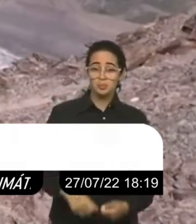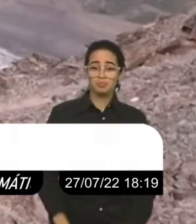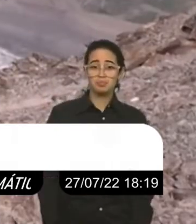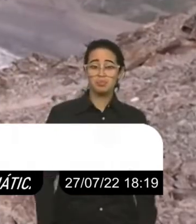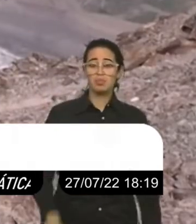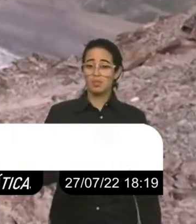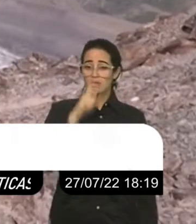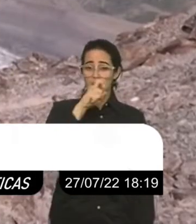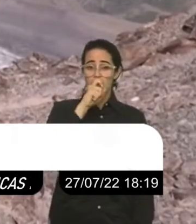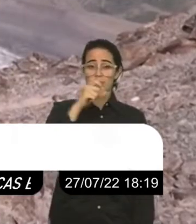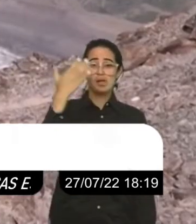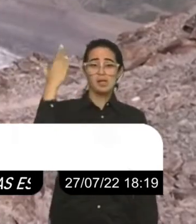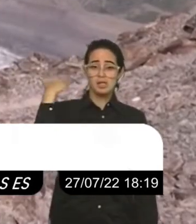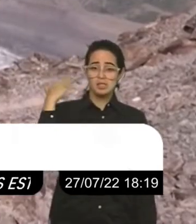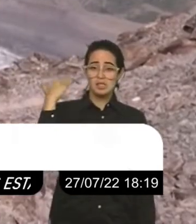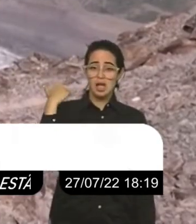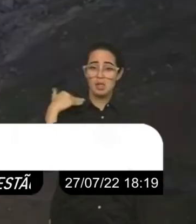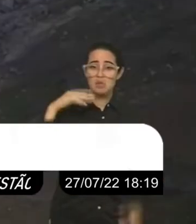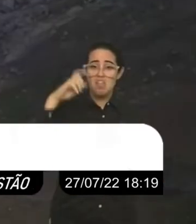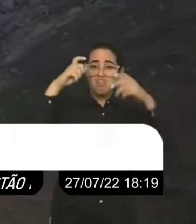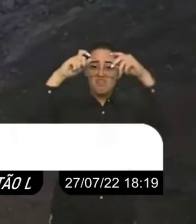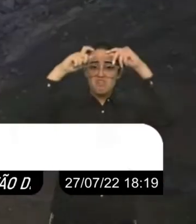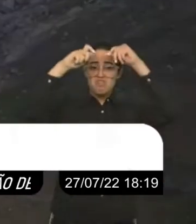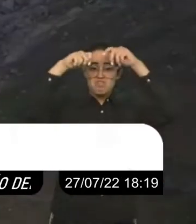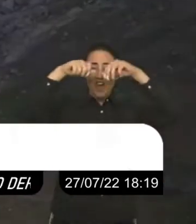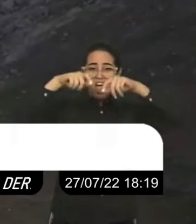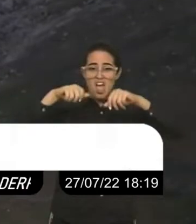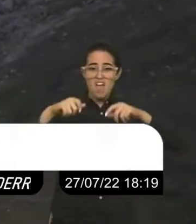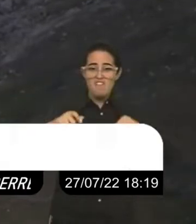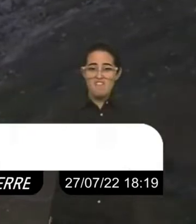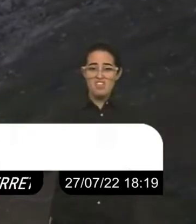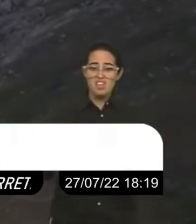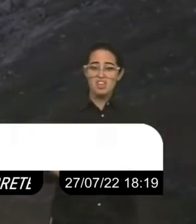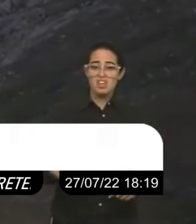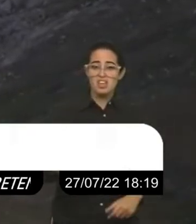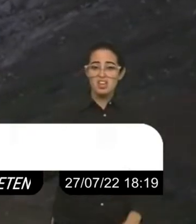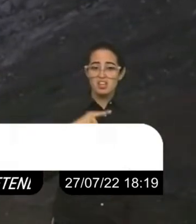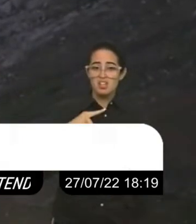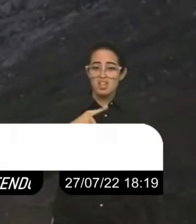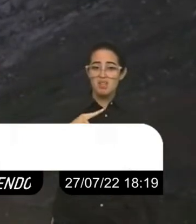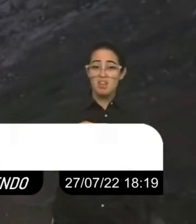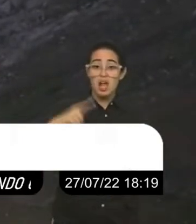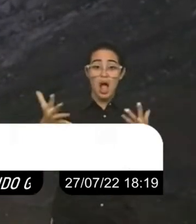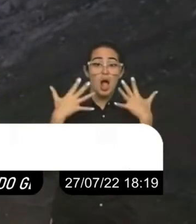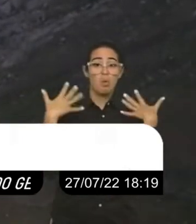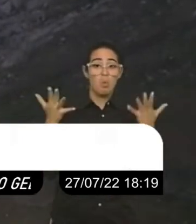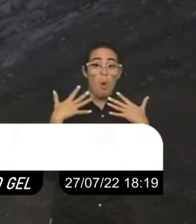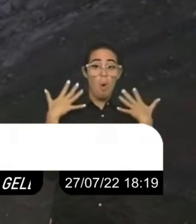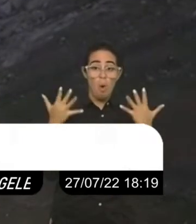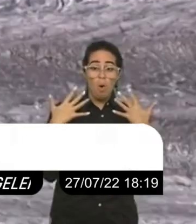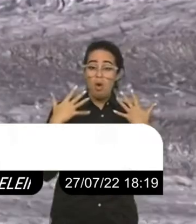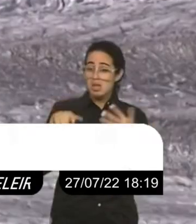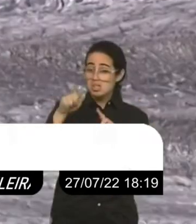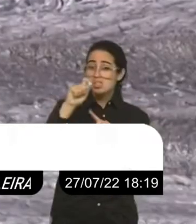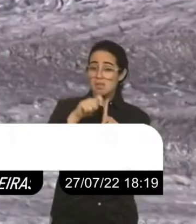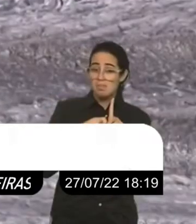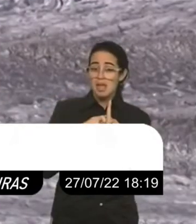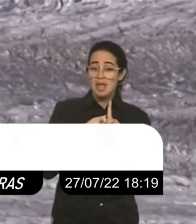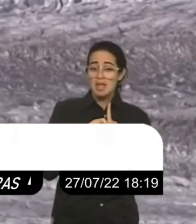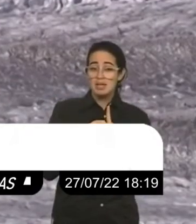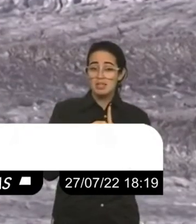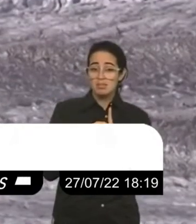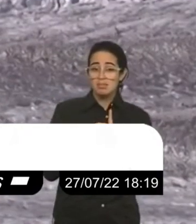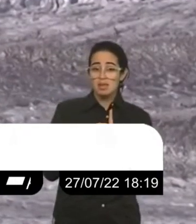inverno passado, que trouxe pouca neve, os Alpes passaram por duas grandes ondas de calor, inclusive este mês, com